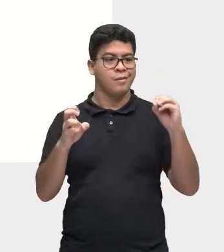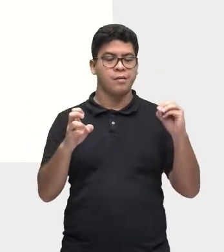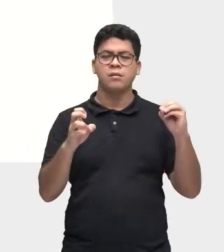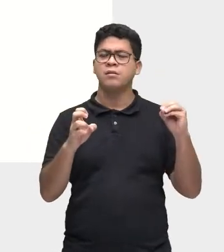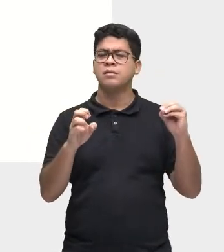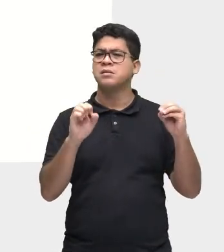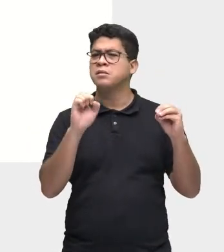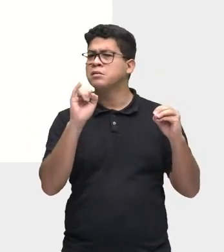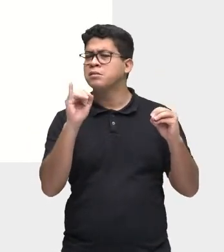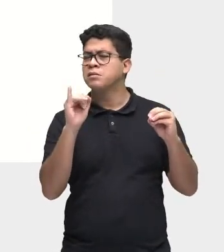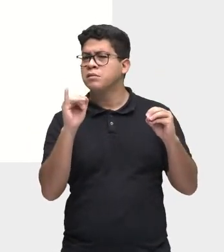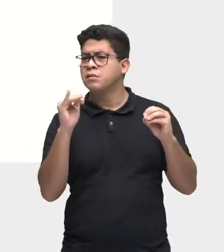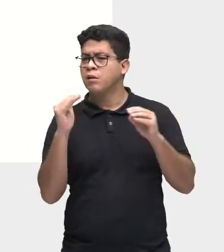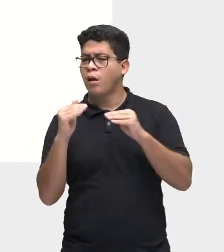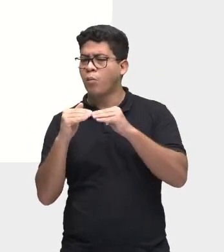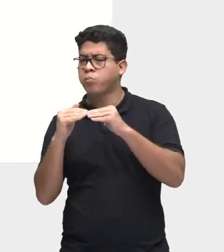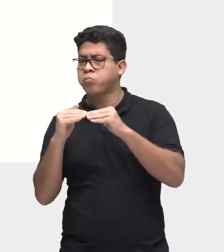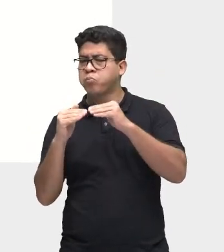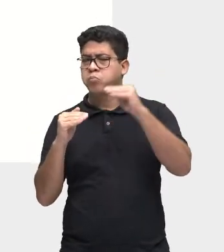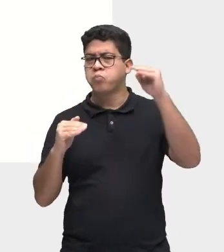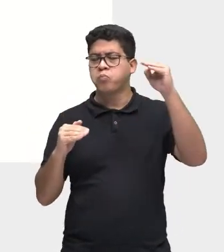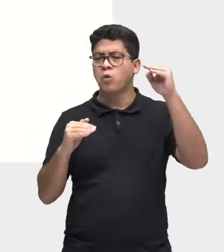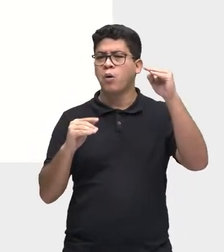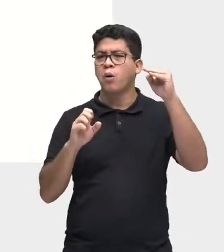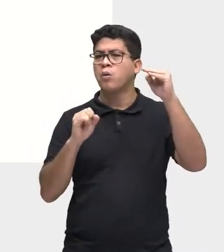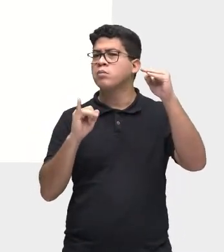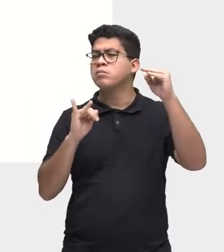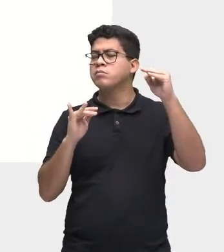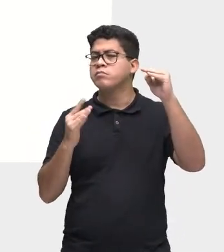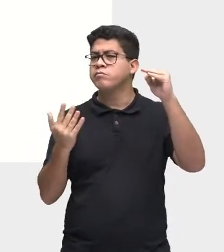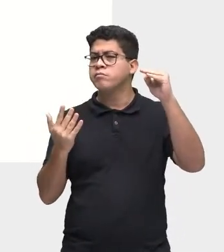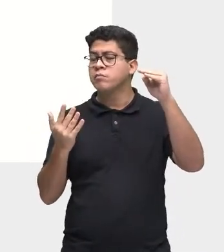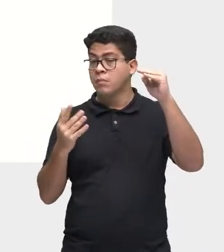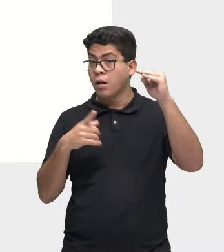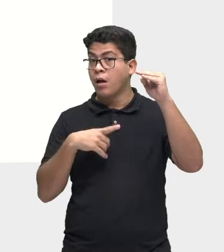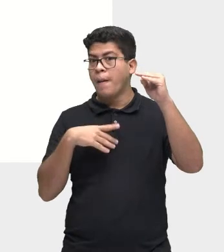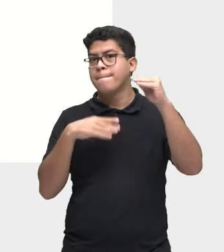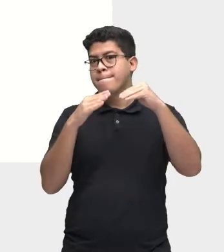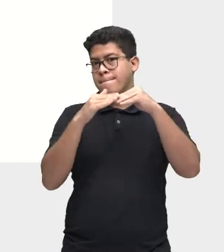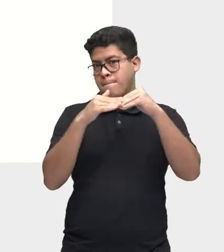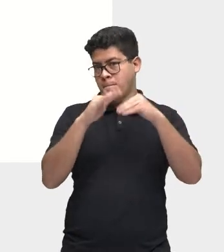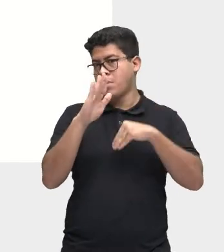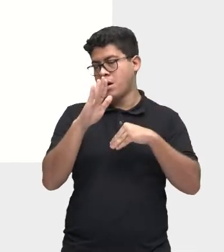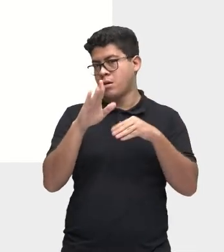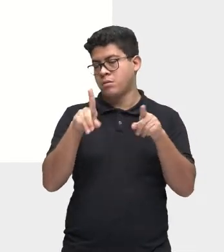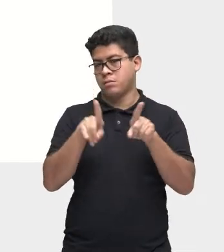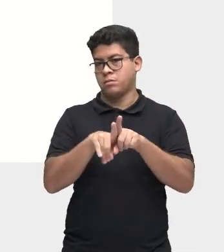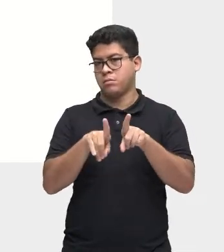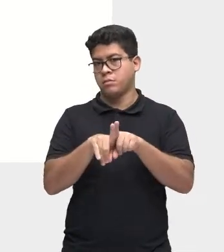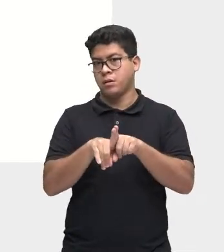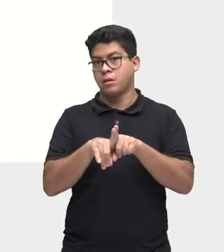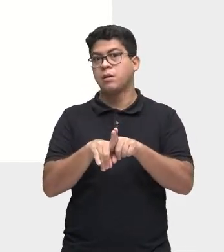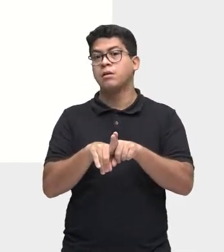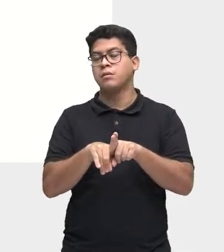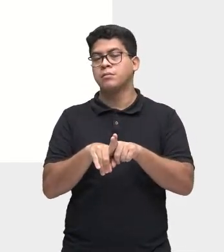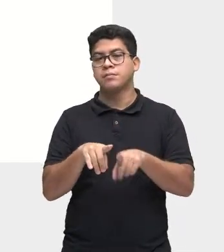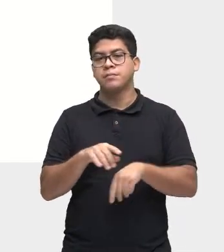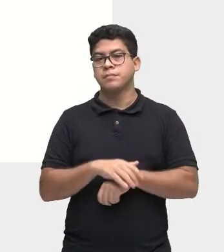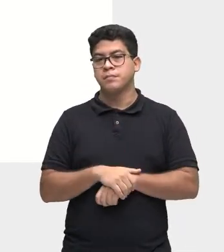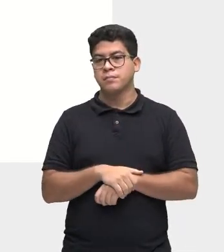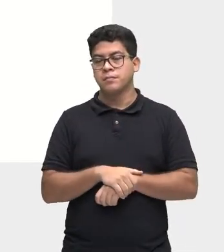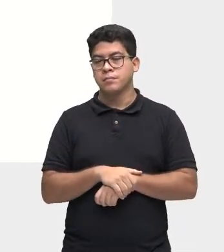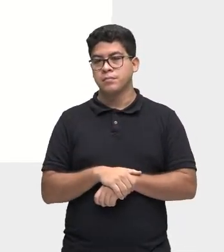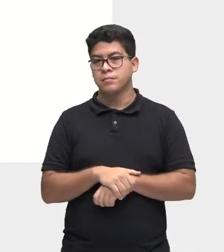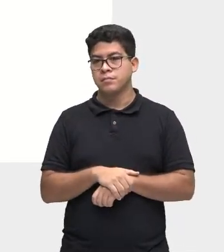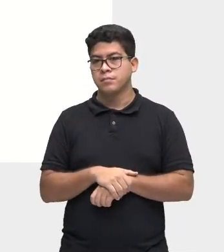Se a quantidade de dias está aumentando, significa que vão ser consumidas mais esfirras, correto? Então, também estão na